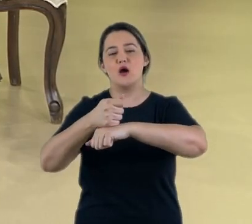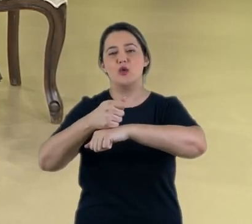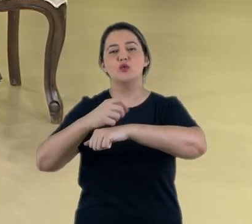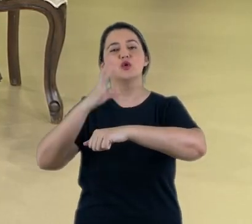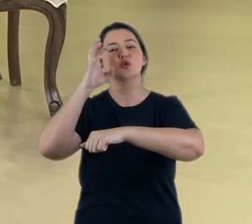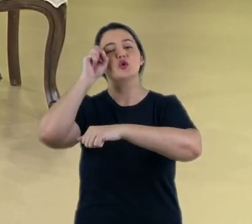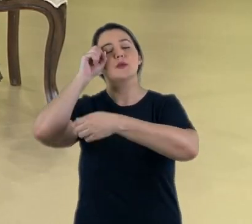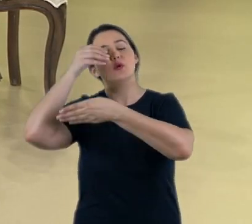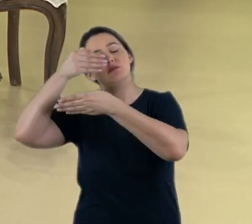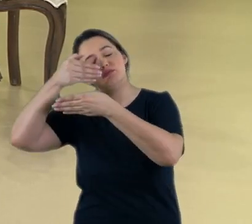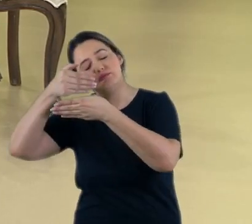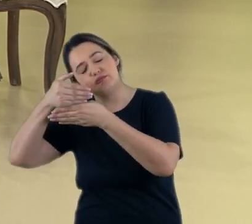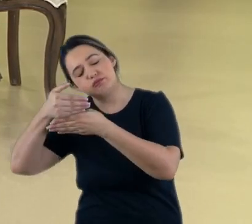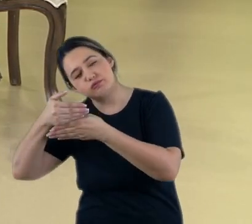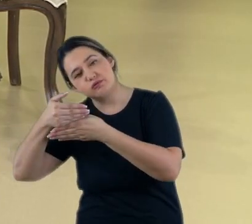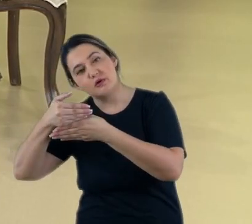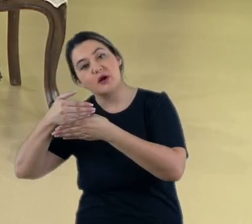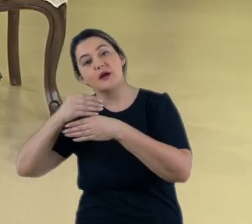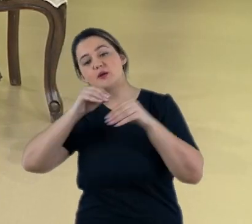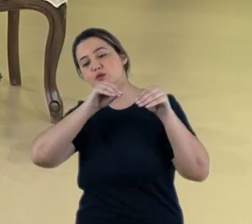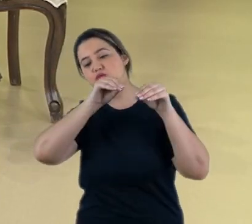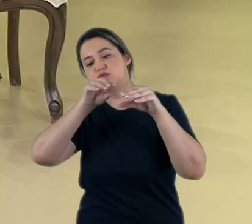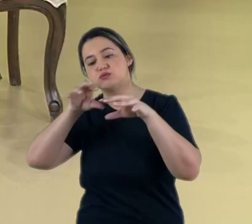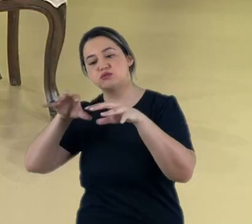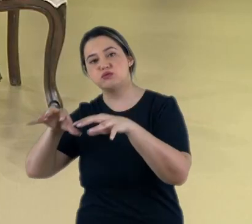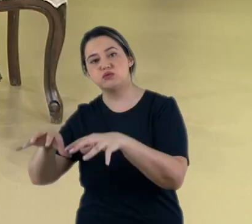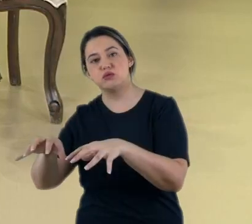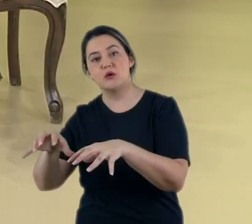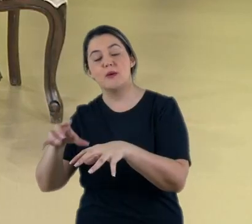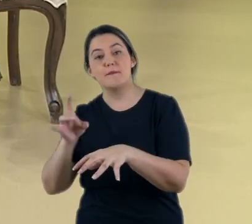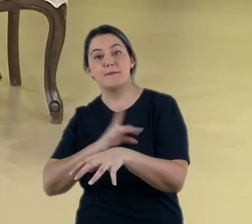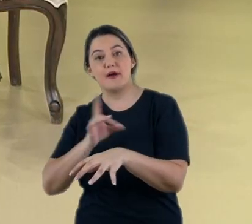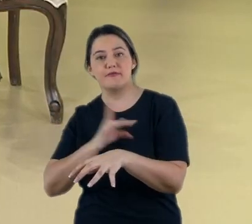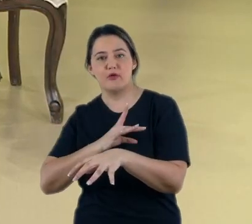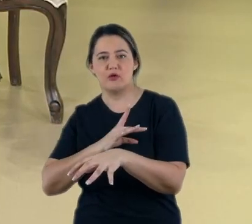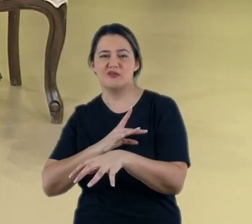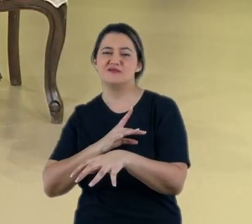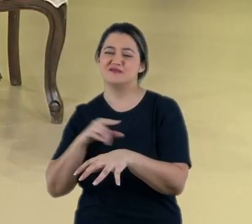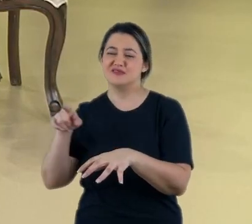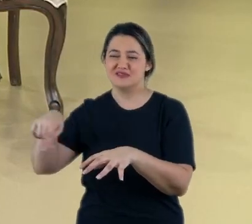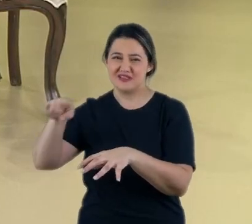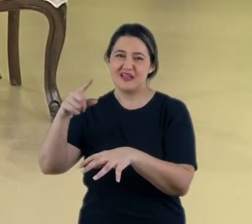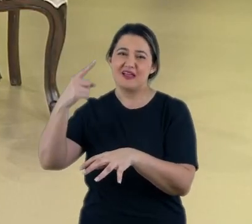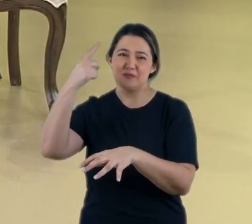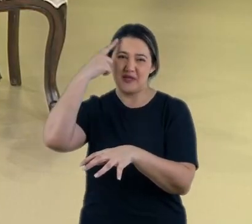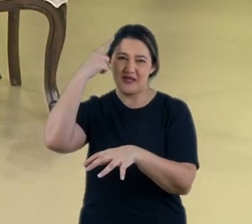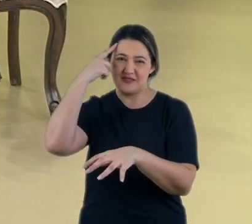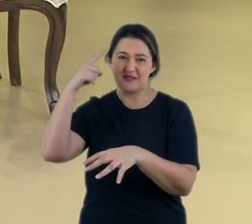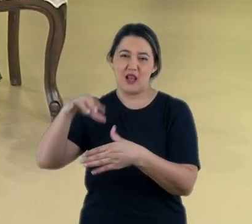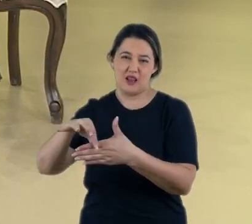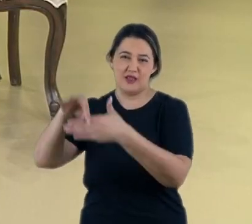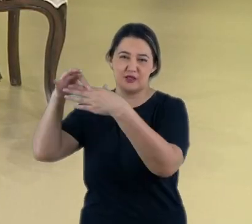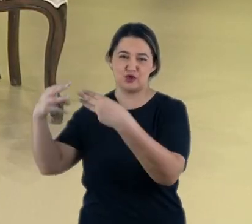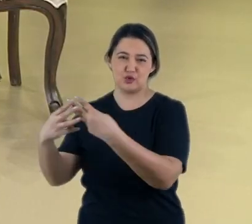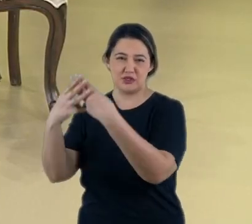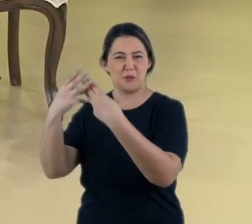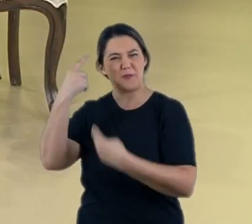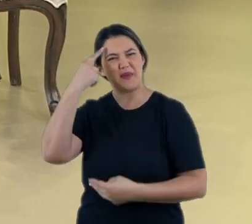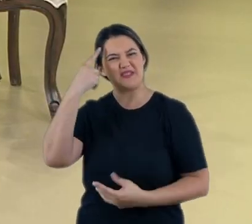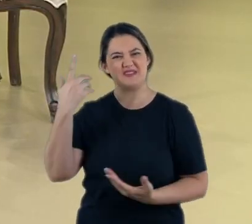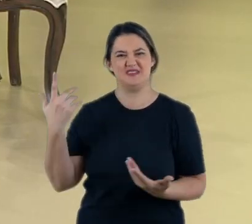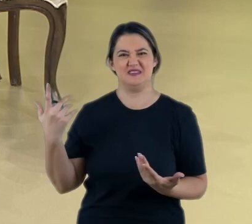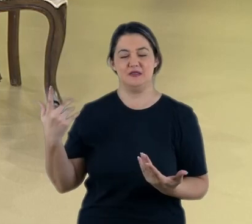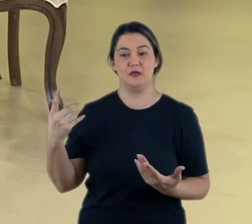pavor escuro desceu sobre ele. Então esse versículo é interpretado por esses rabinos de forma que